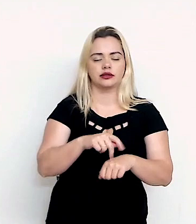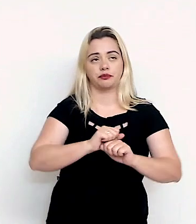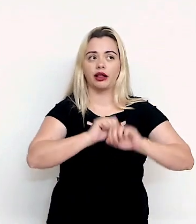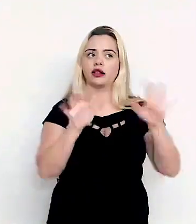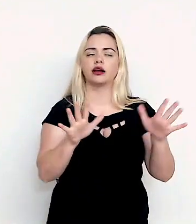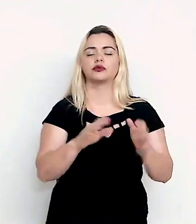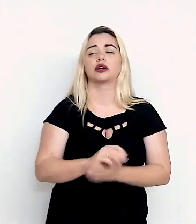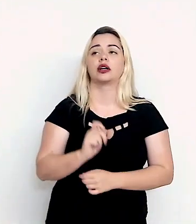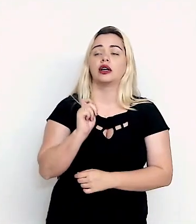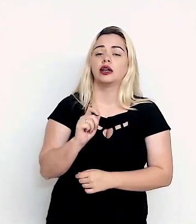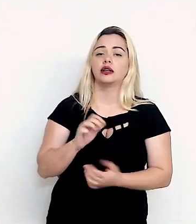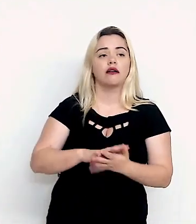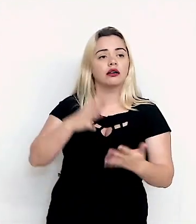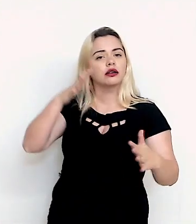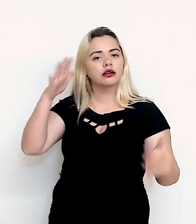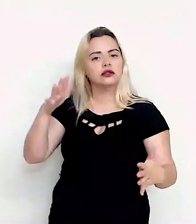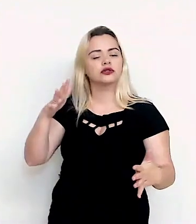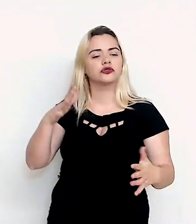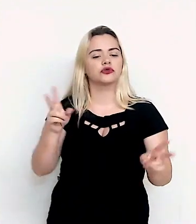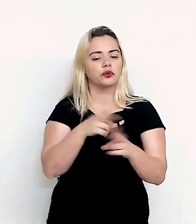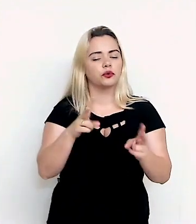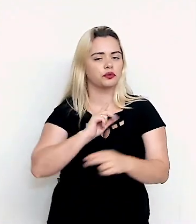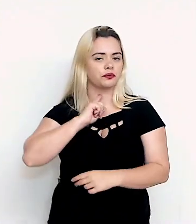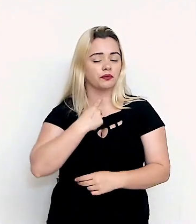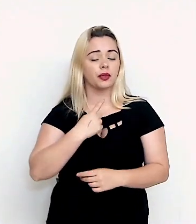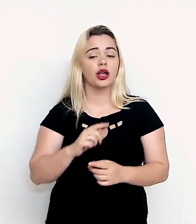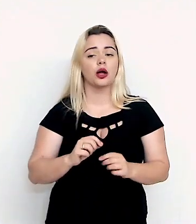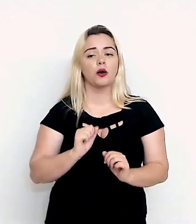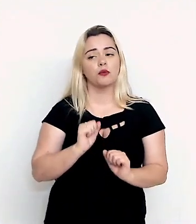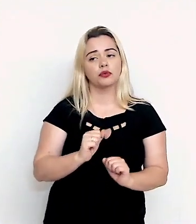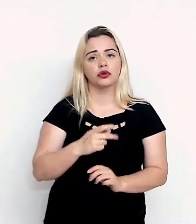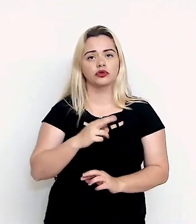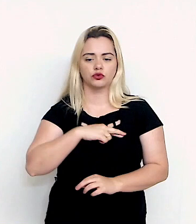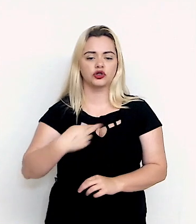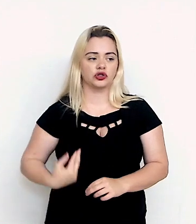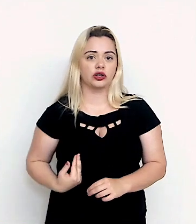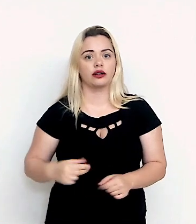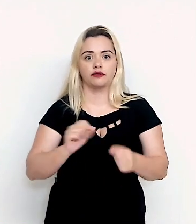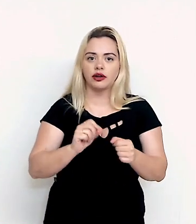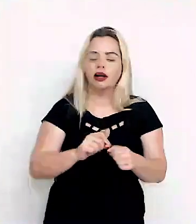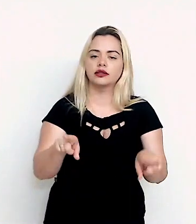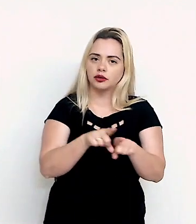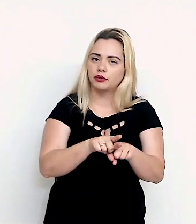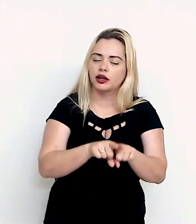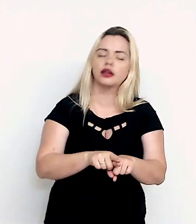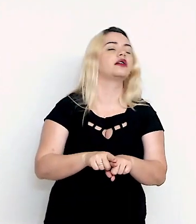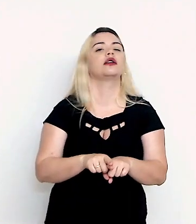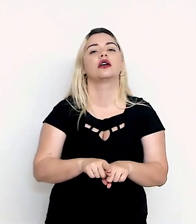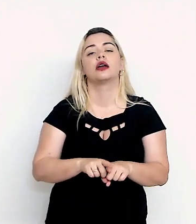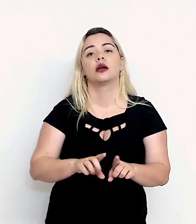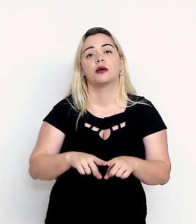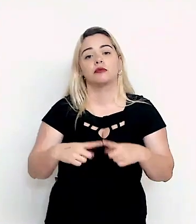outros países de grandes emissores que podem não considerada e claro que os chineses estão fazendo que por sua vez também não consideram